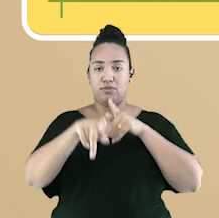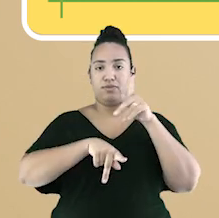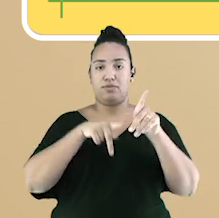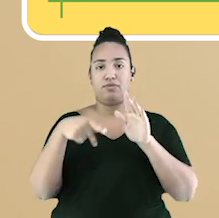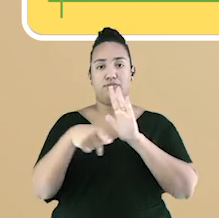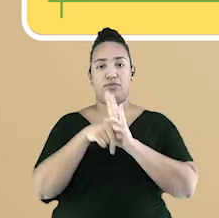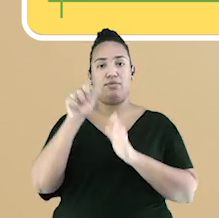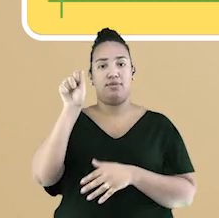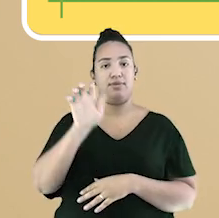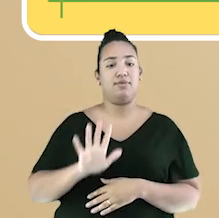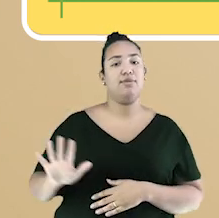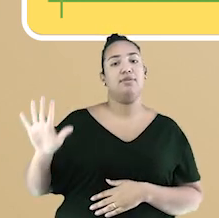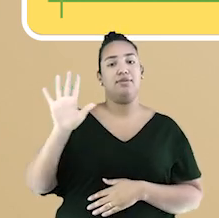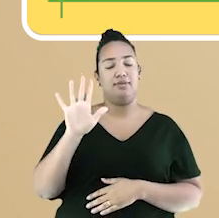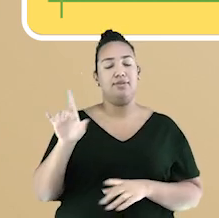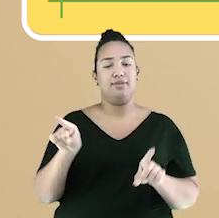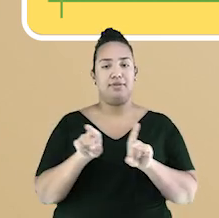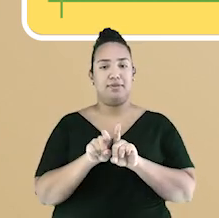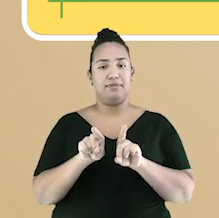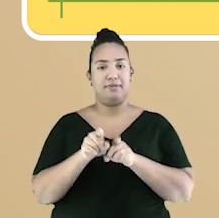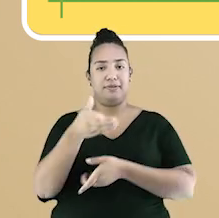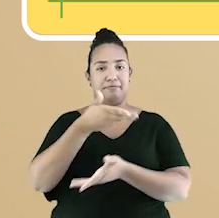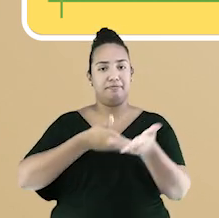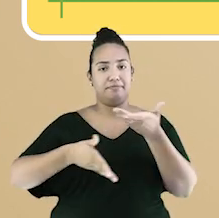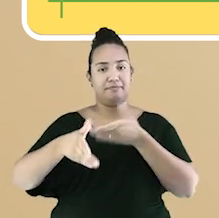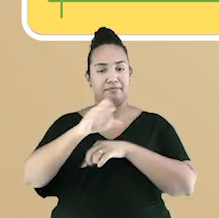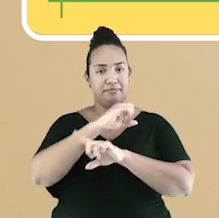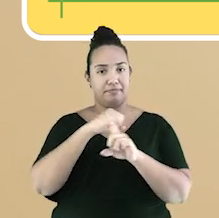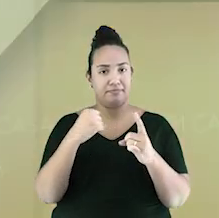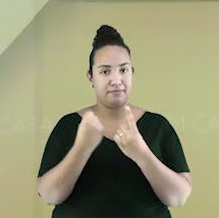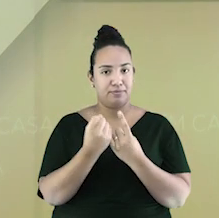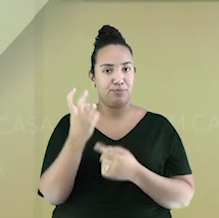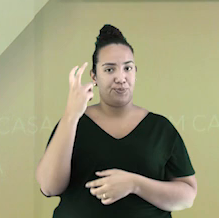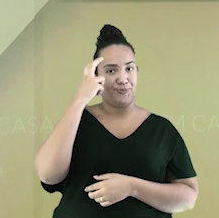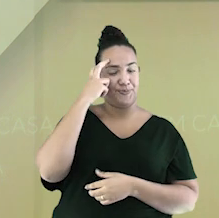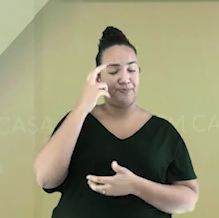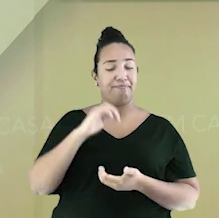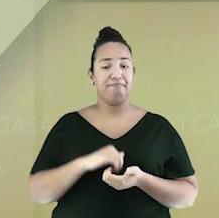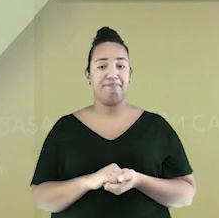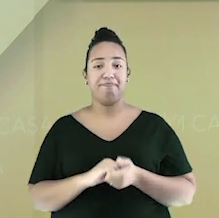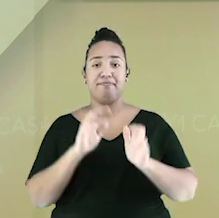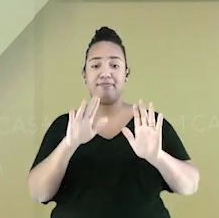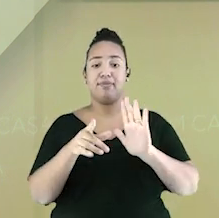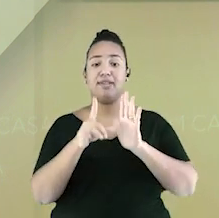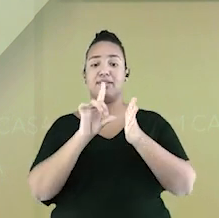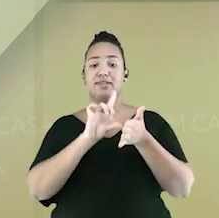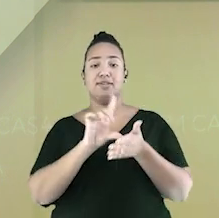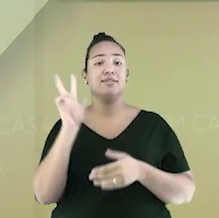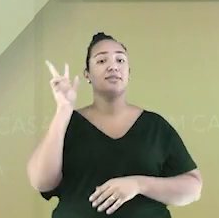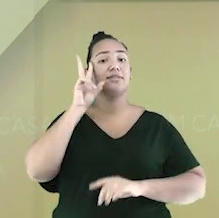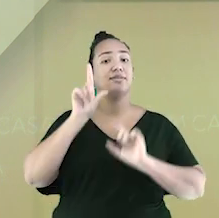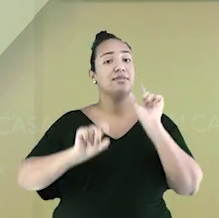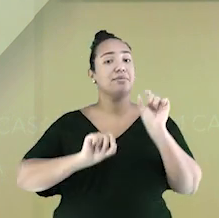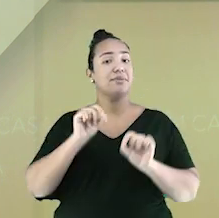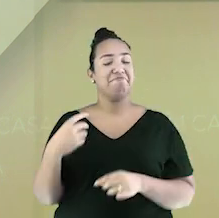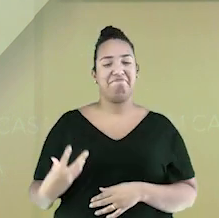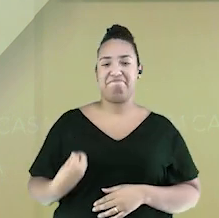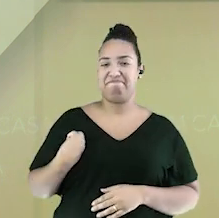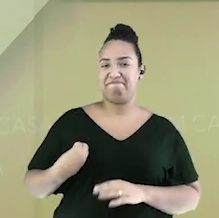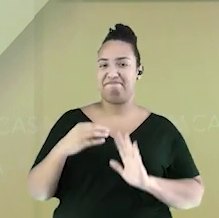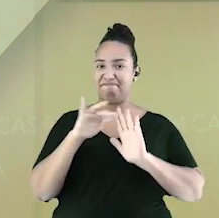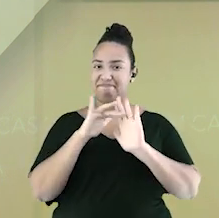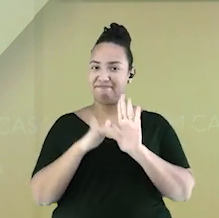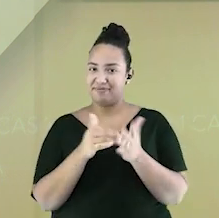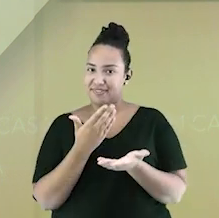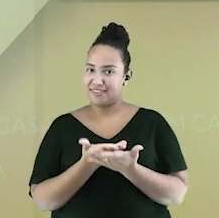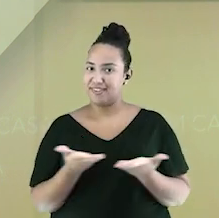populações asiáticas e suas dinâmicas socioculturais. Mas antes da aula começar, não se esqueça de garantir a sua